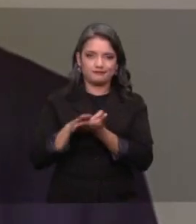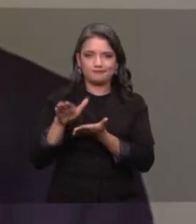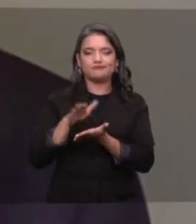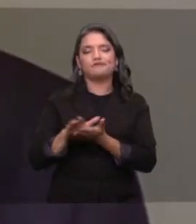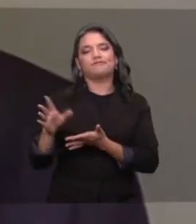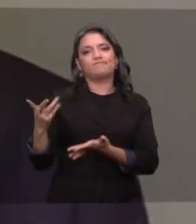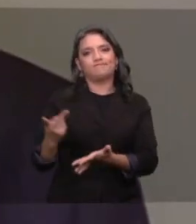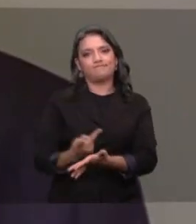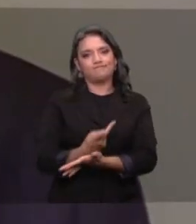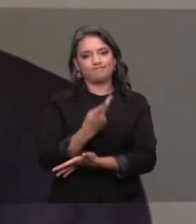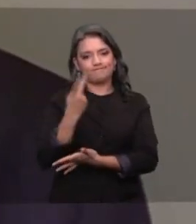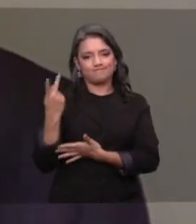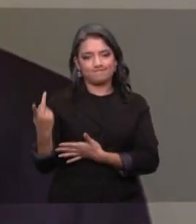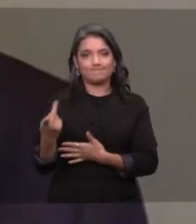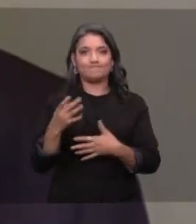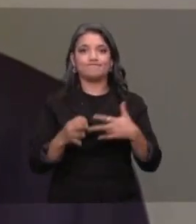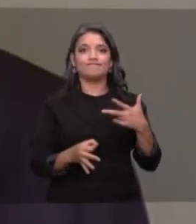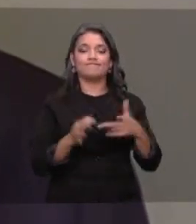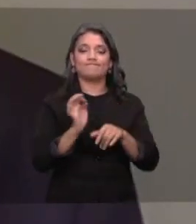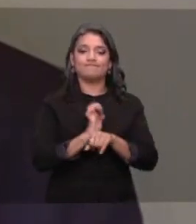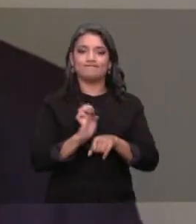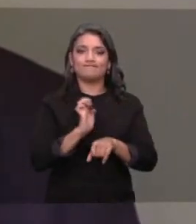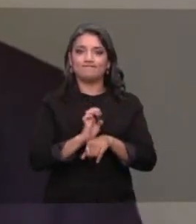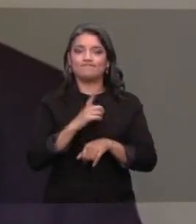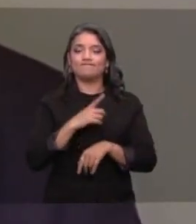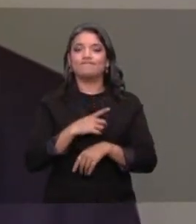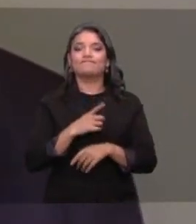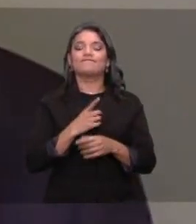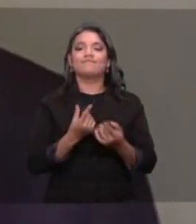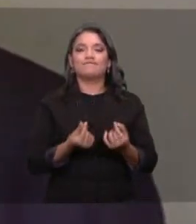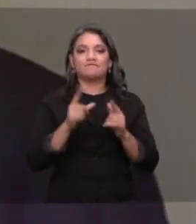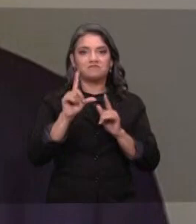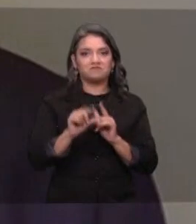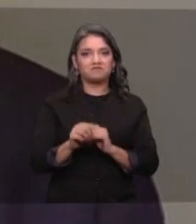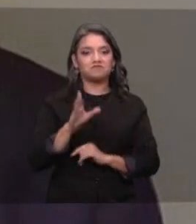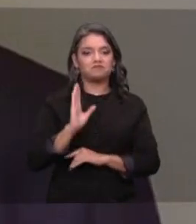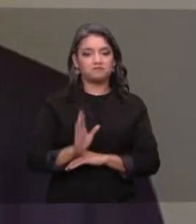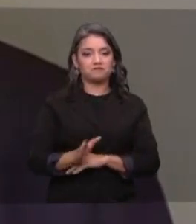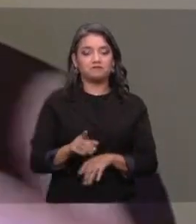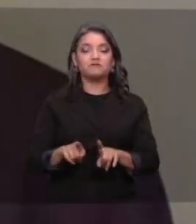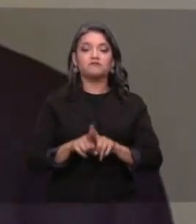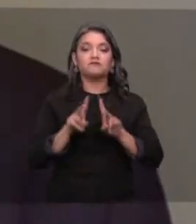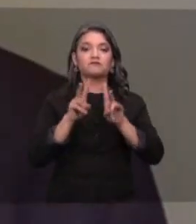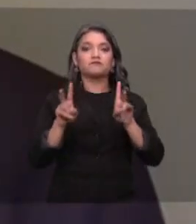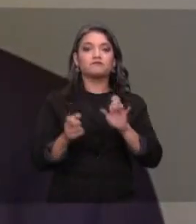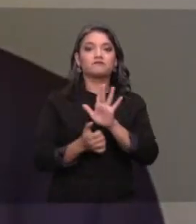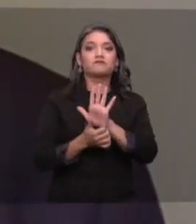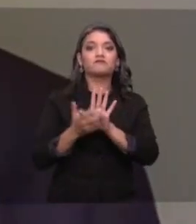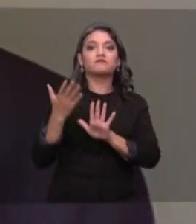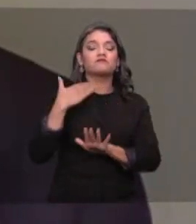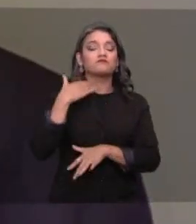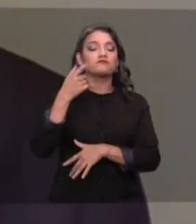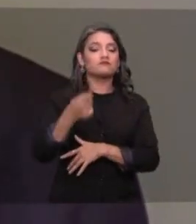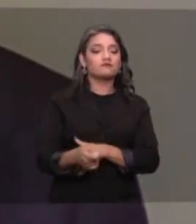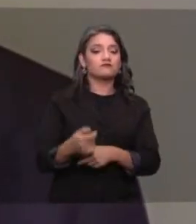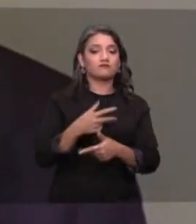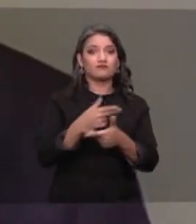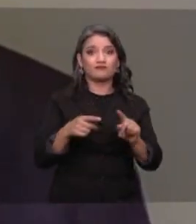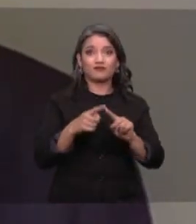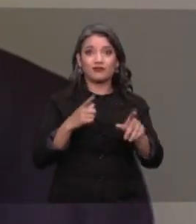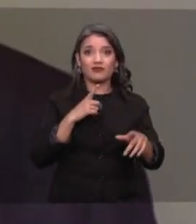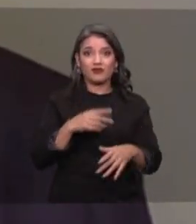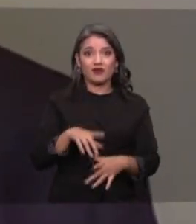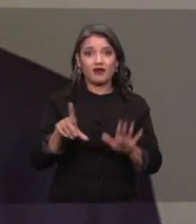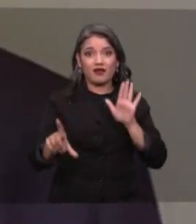da maioria dos judiciários estaduais quanto ao aumento do quadro de juízes e servidores limitados que estão pela Lei de Responsabilidade